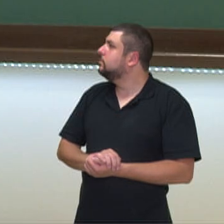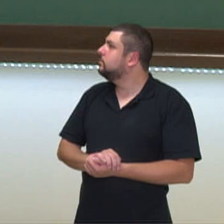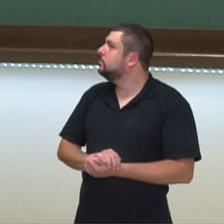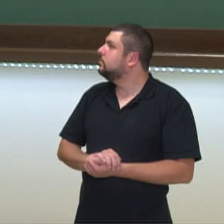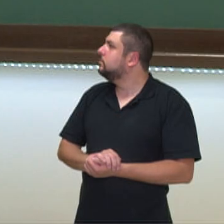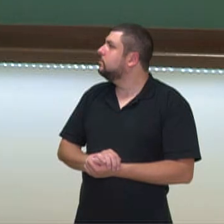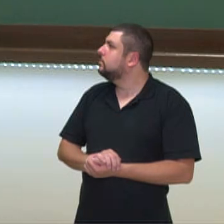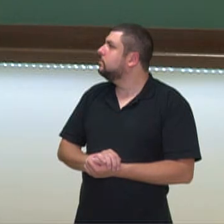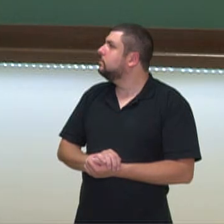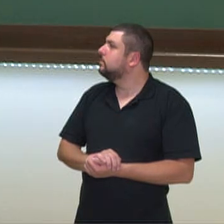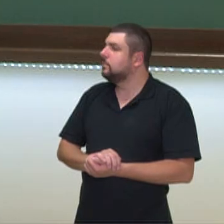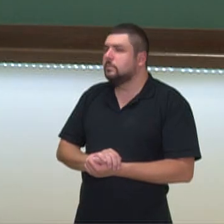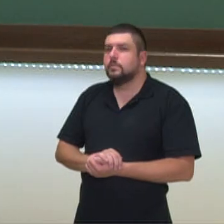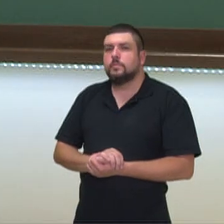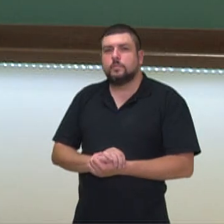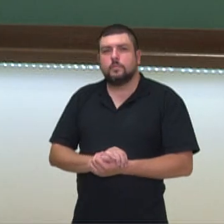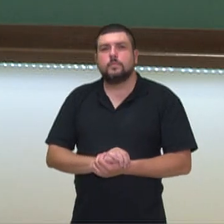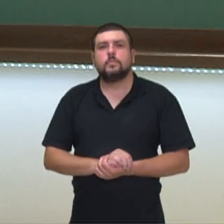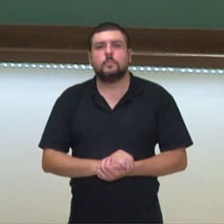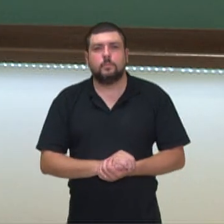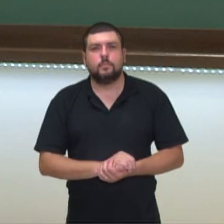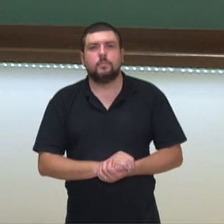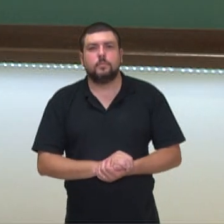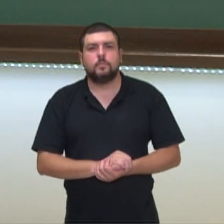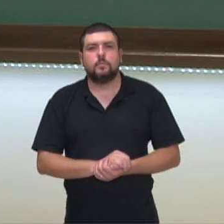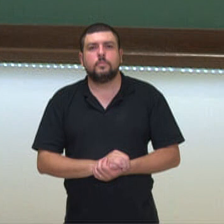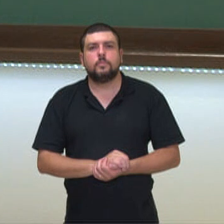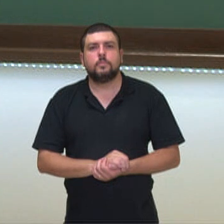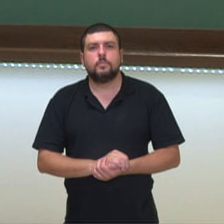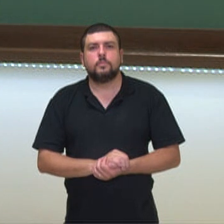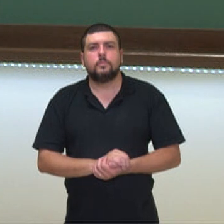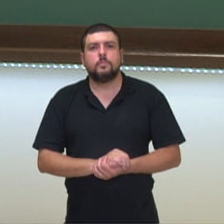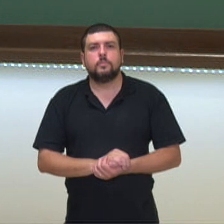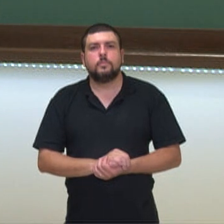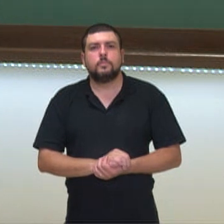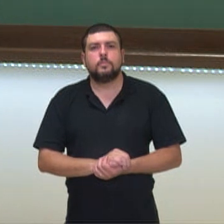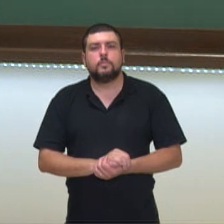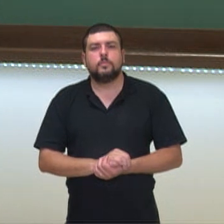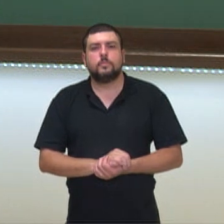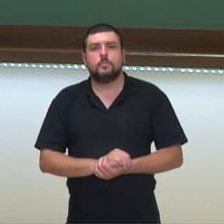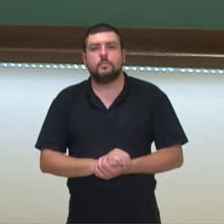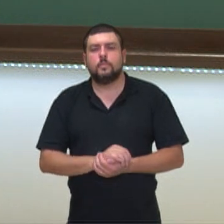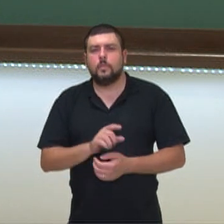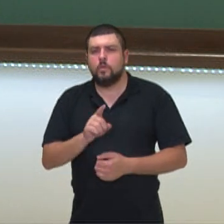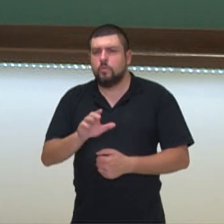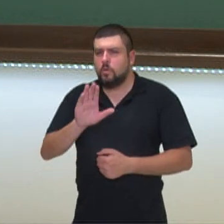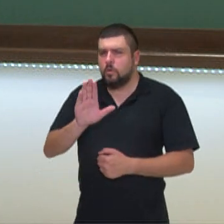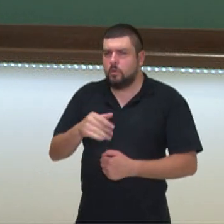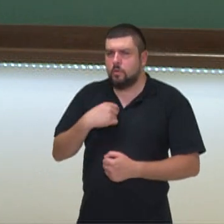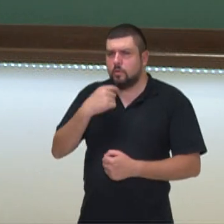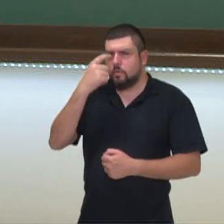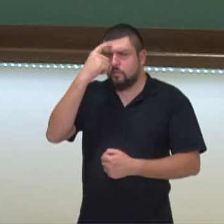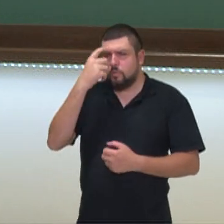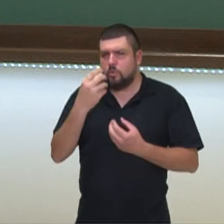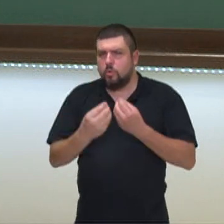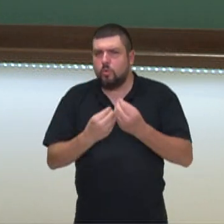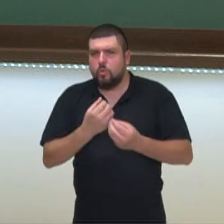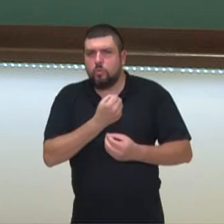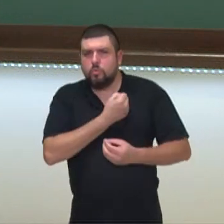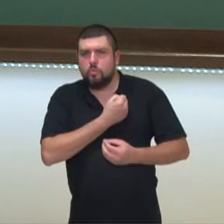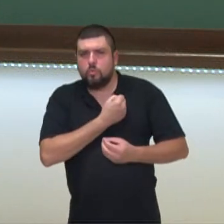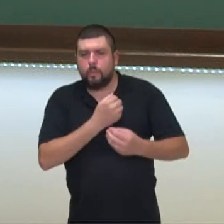1, mais 5 vezes 10 elevado a zero. Você já tinha pensado na decomposição dos números desse jeito?